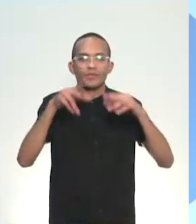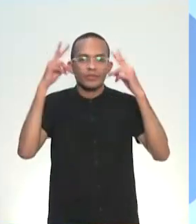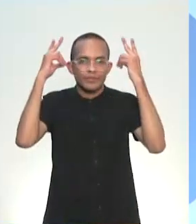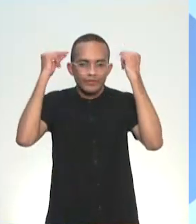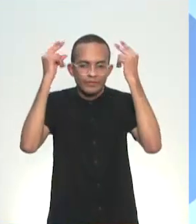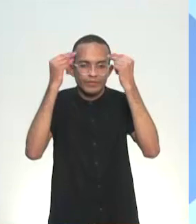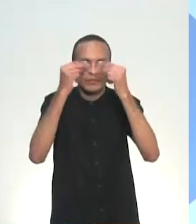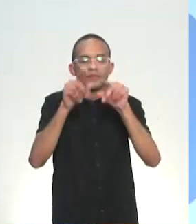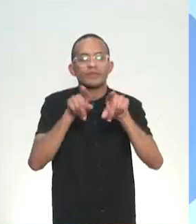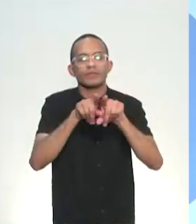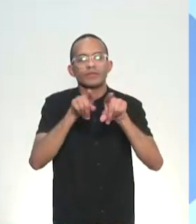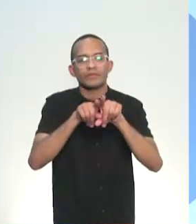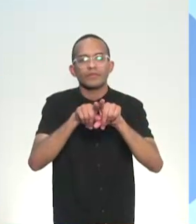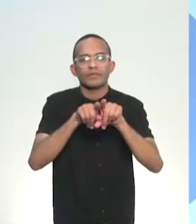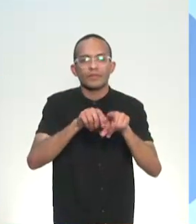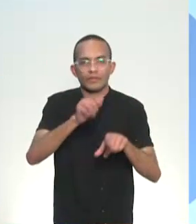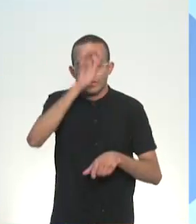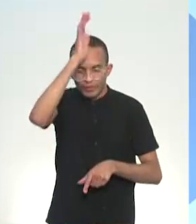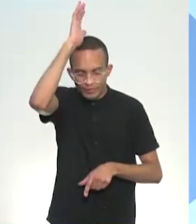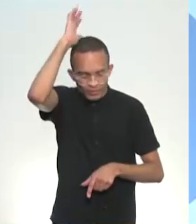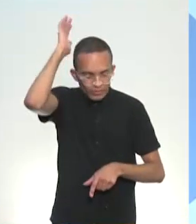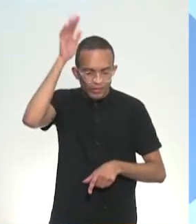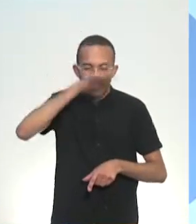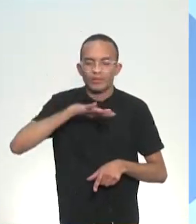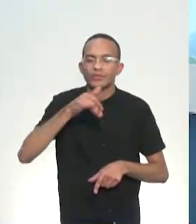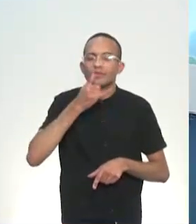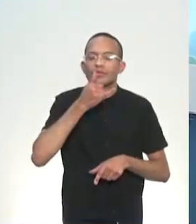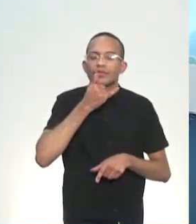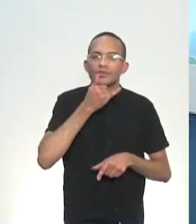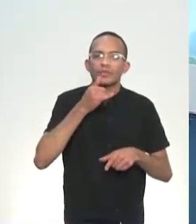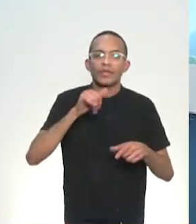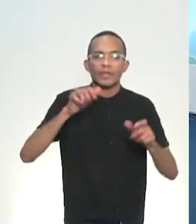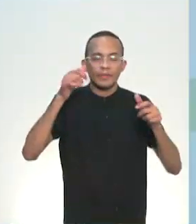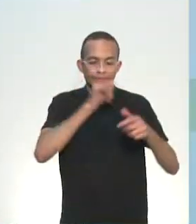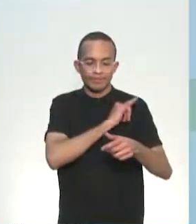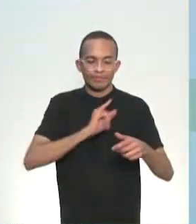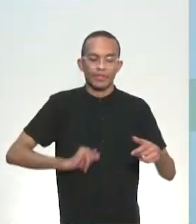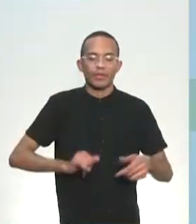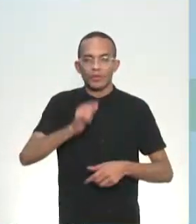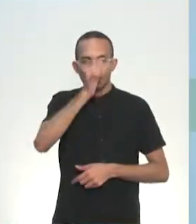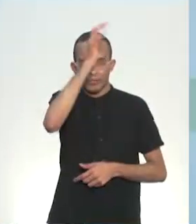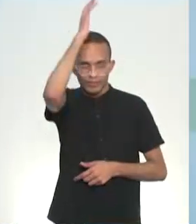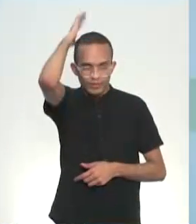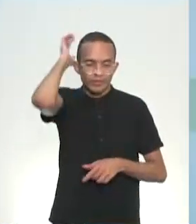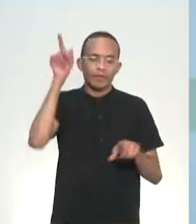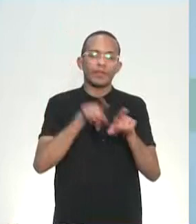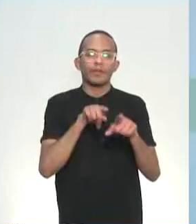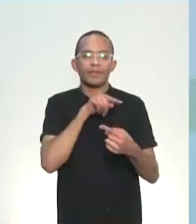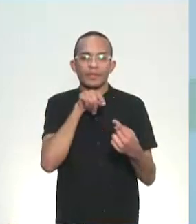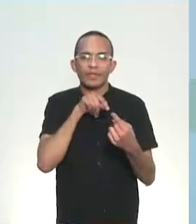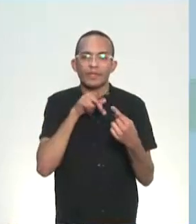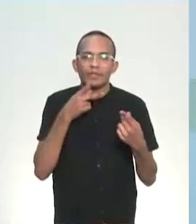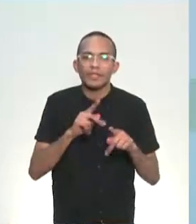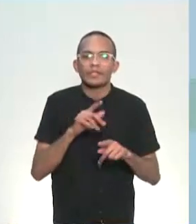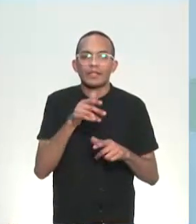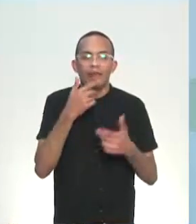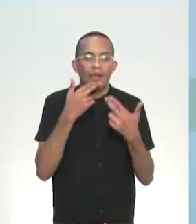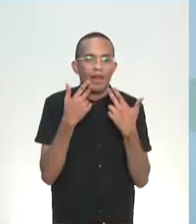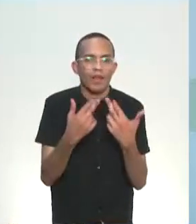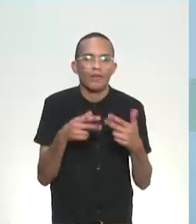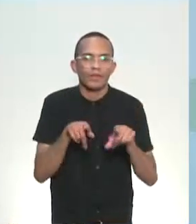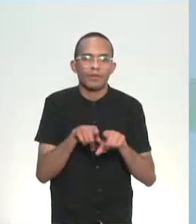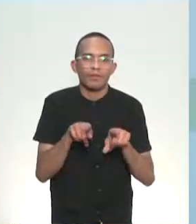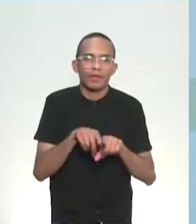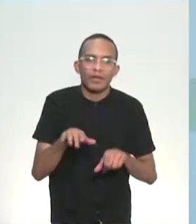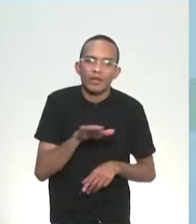Romano e a formação dos reinos naquele território. Isso, e aí, logicamente, né, sendo adotado aí as línguas, né,